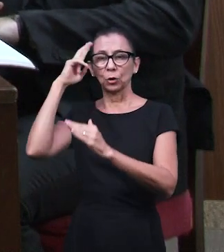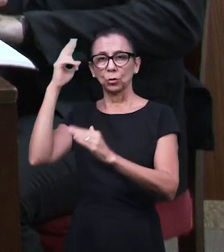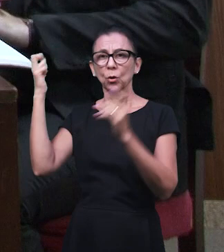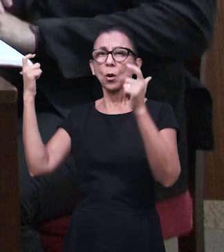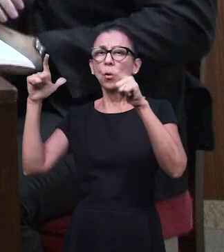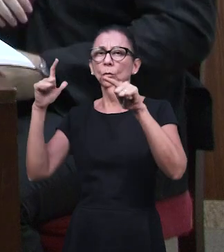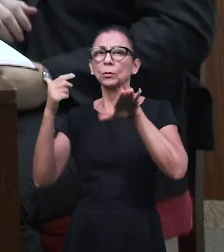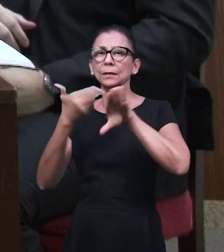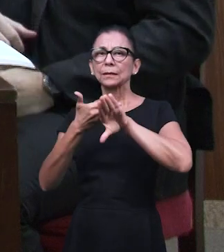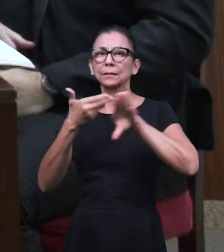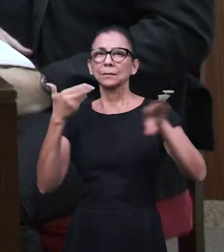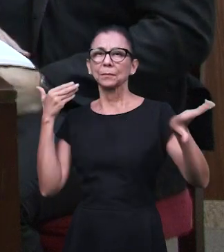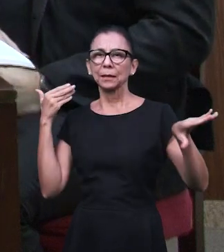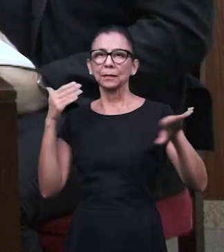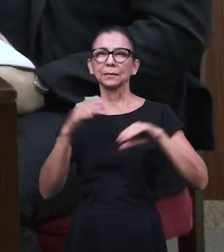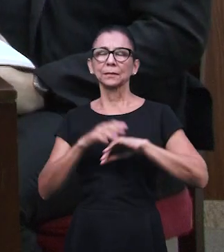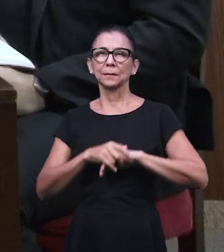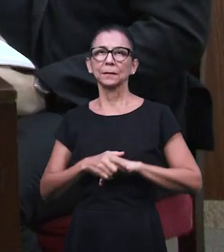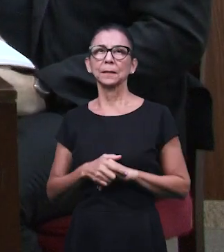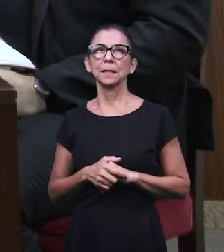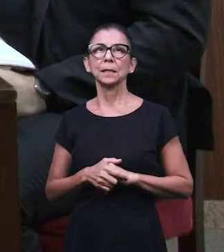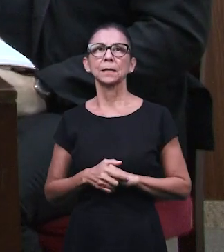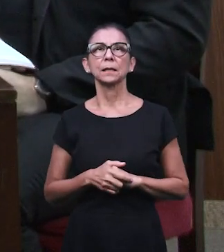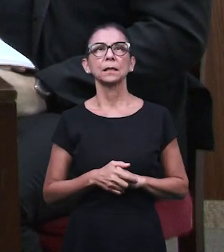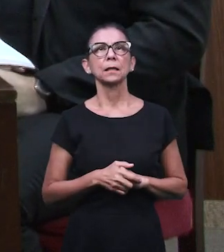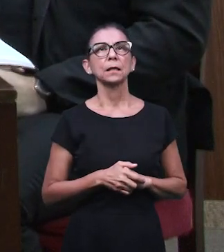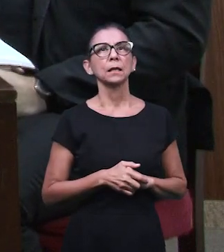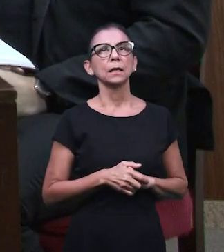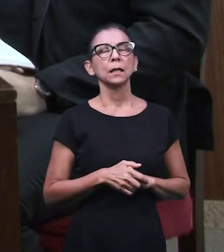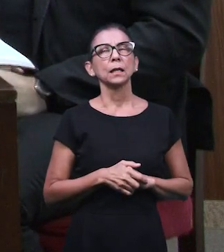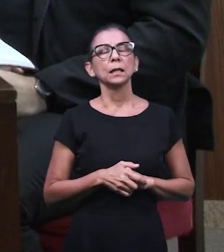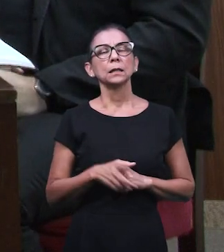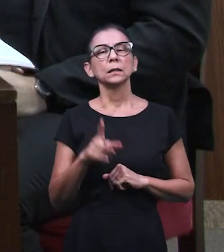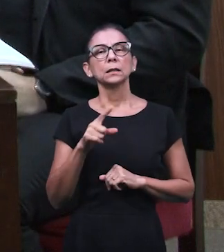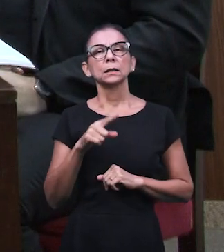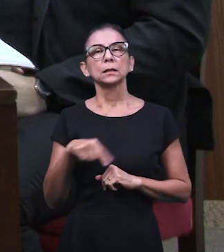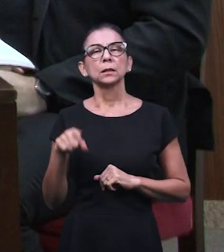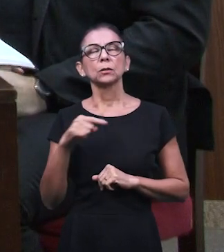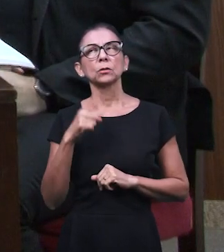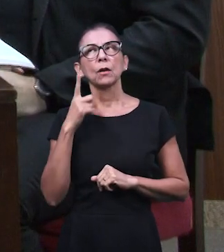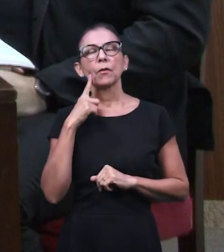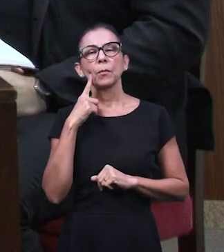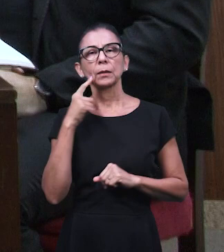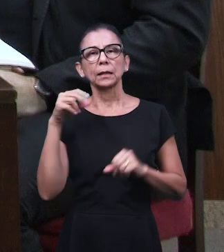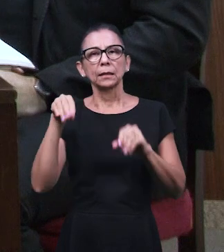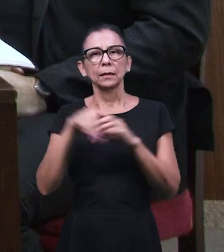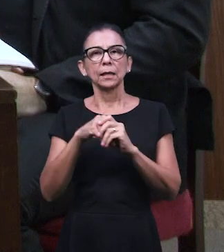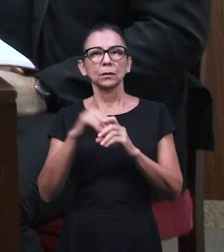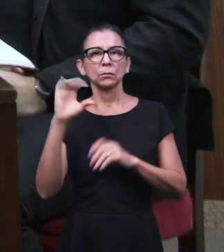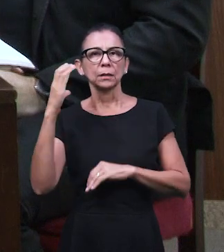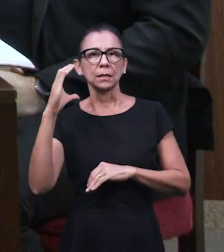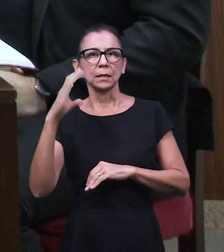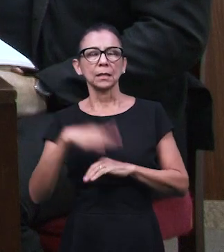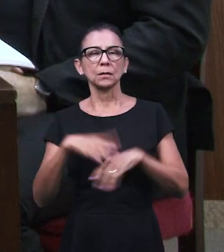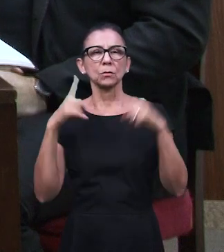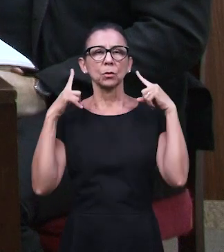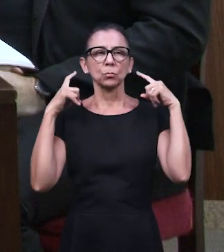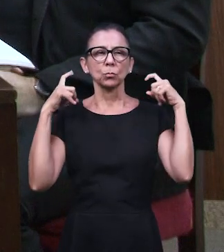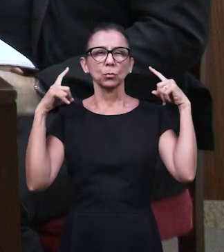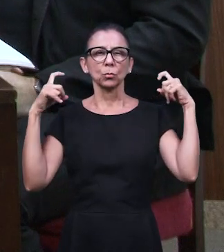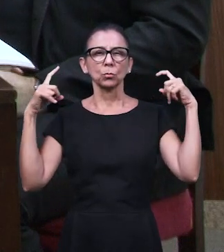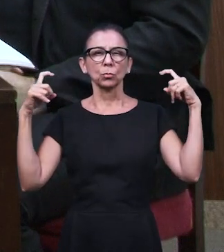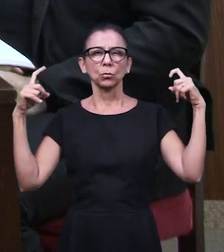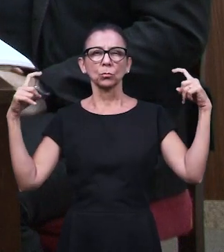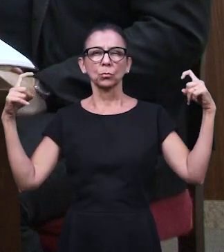na ciência, toda a parte sonora, quando nós temos mais de uma fonte sonora, quando uma se encontra,